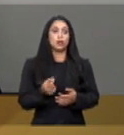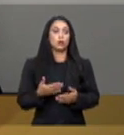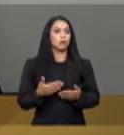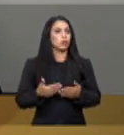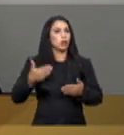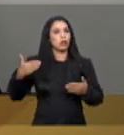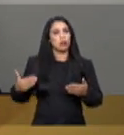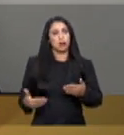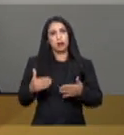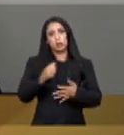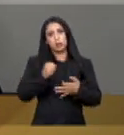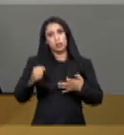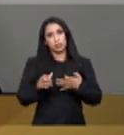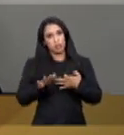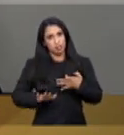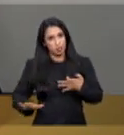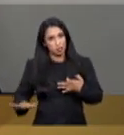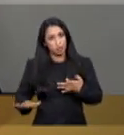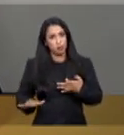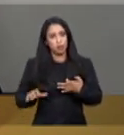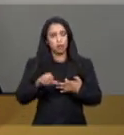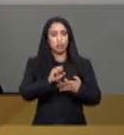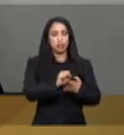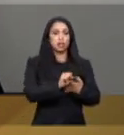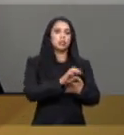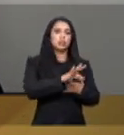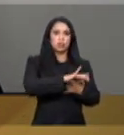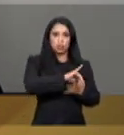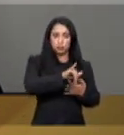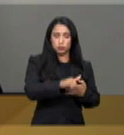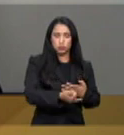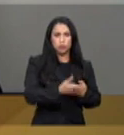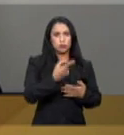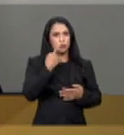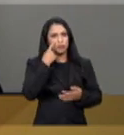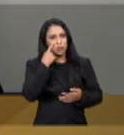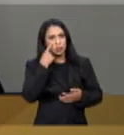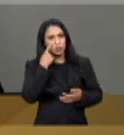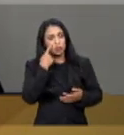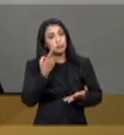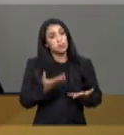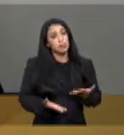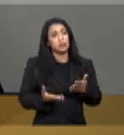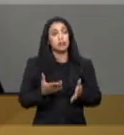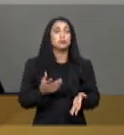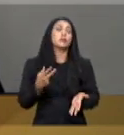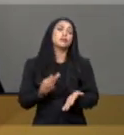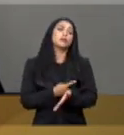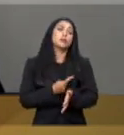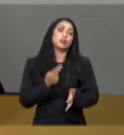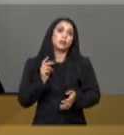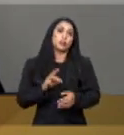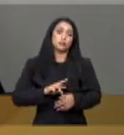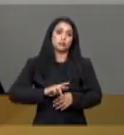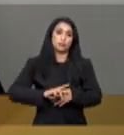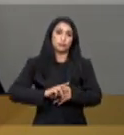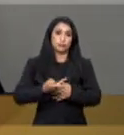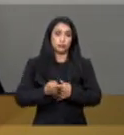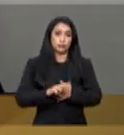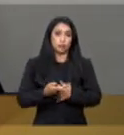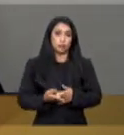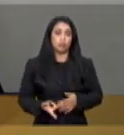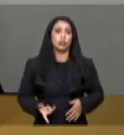tinha firmado no Superior Tribunal de Justiça e que vinha sendo observado com justa expectativa. Alice, a